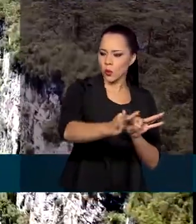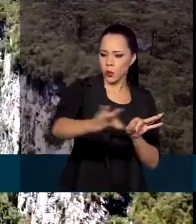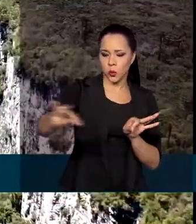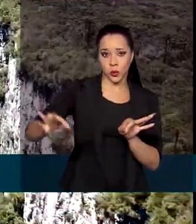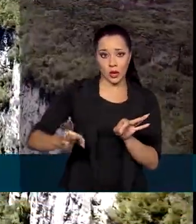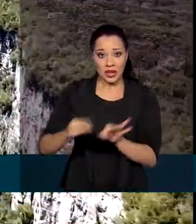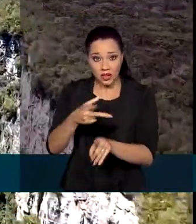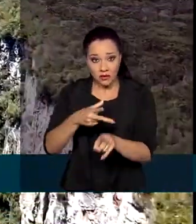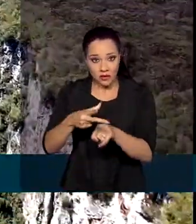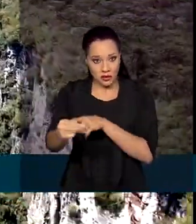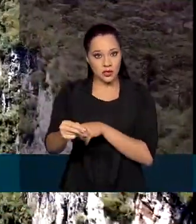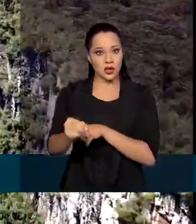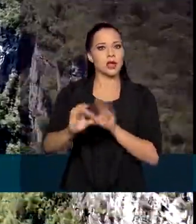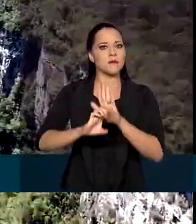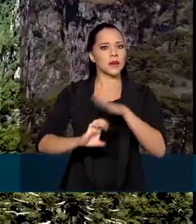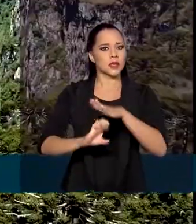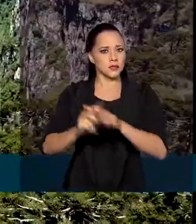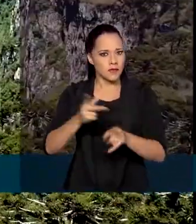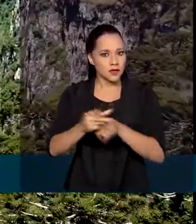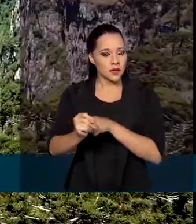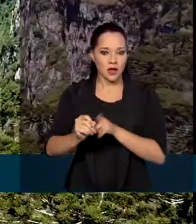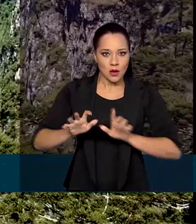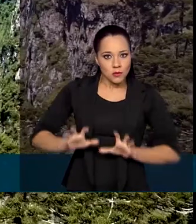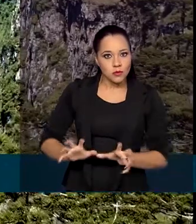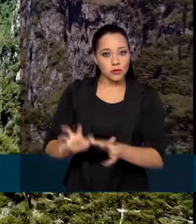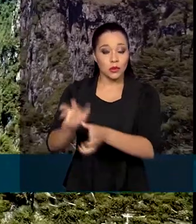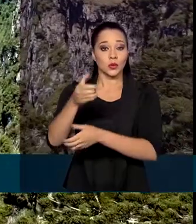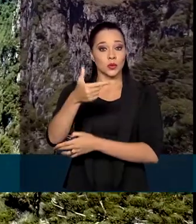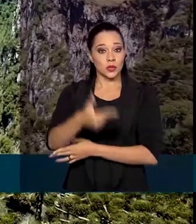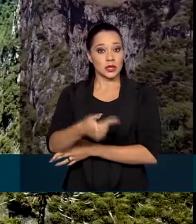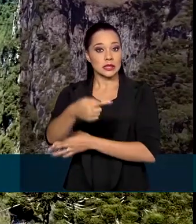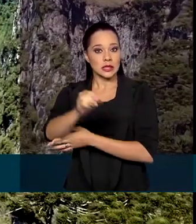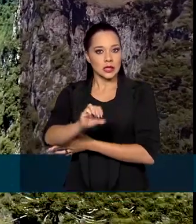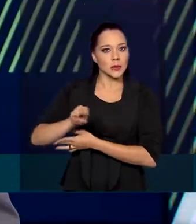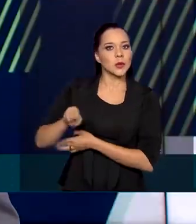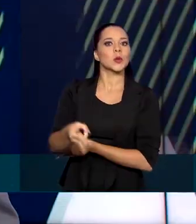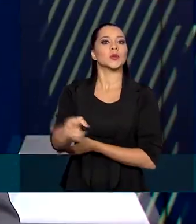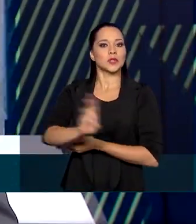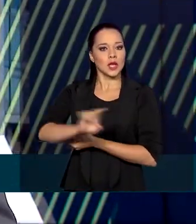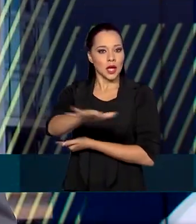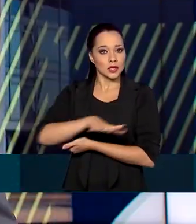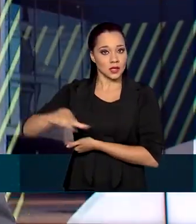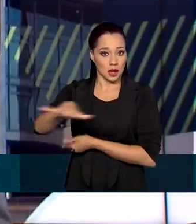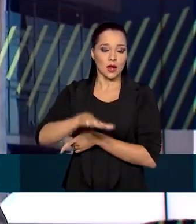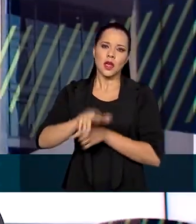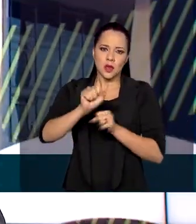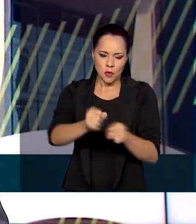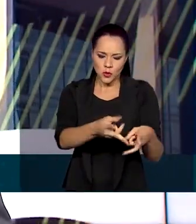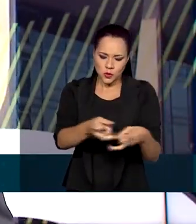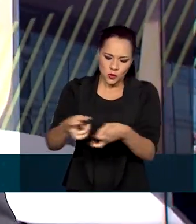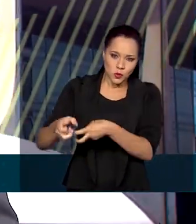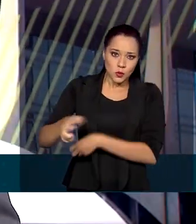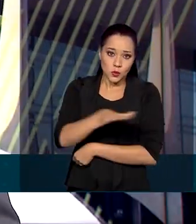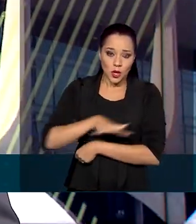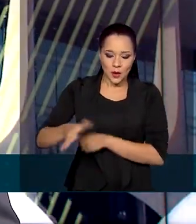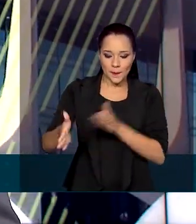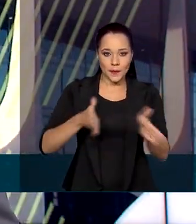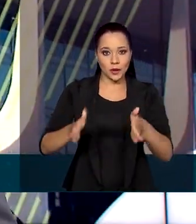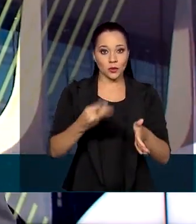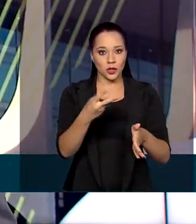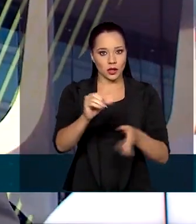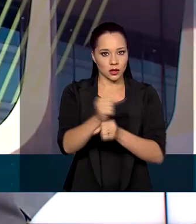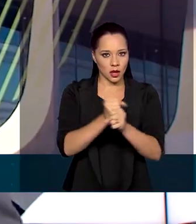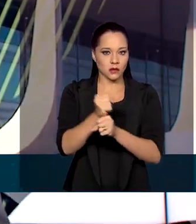vencer a concorrência pública deverá investir 270 milhões de reais e vai poder explorar a área por 30 anos